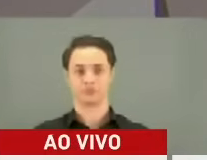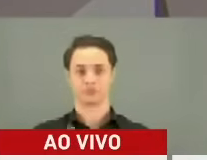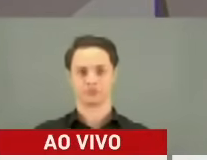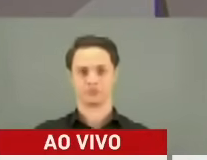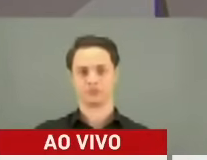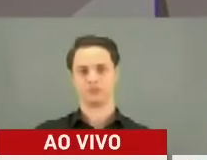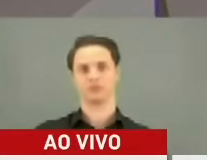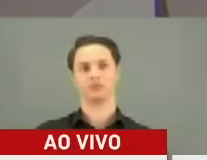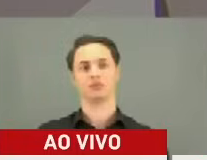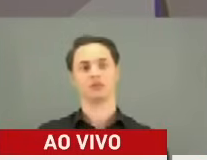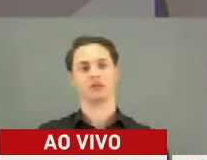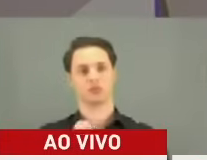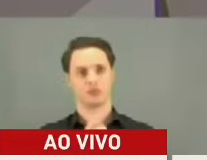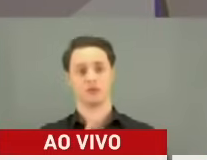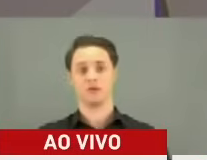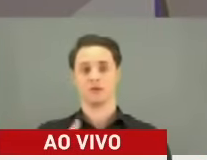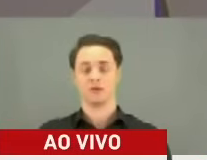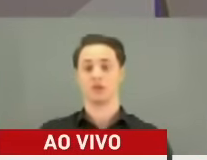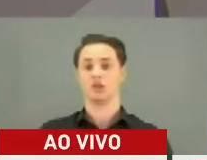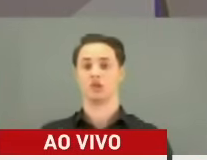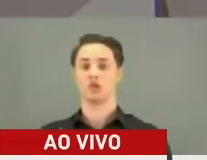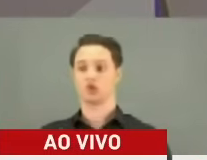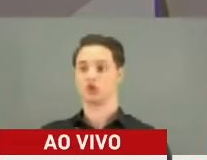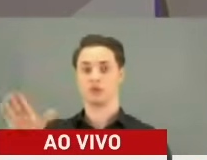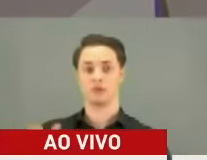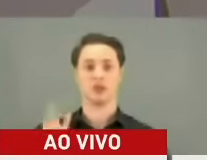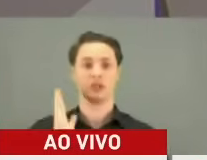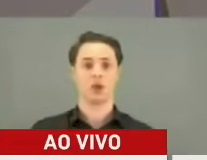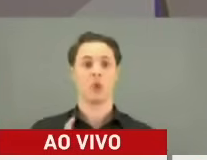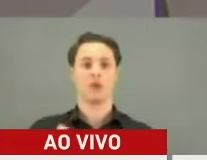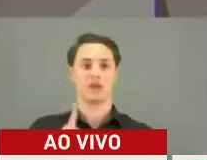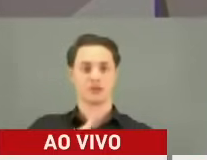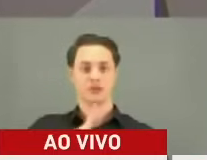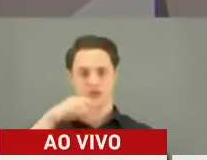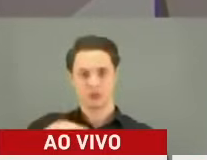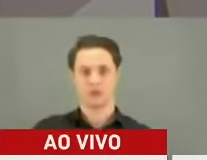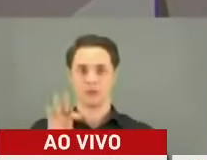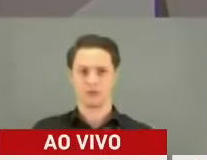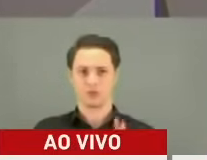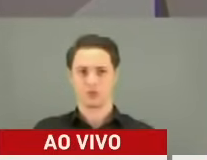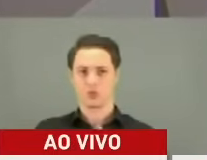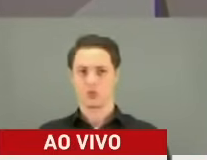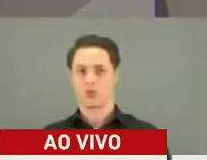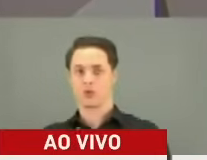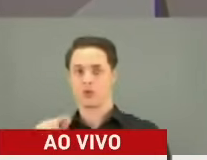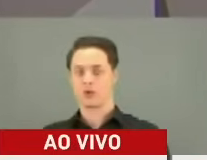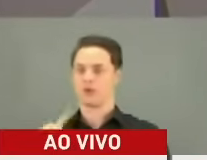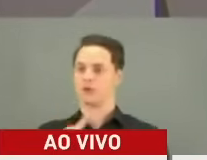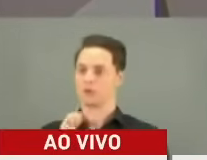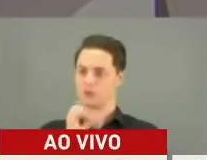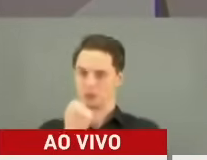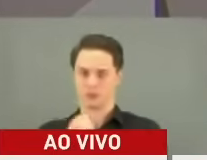do vice-presidente, imediatamente nós acionávamos o que estava previsto no planejamento para entrar